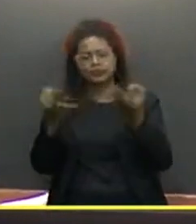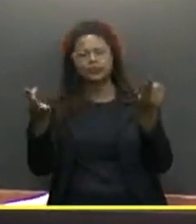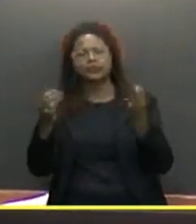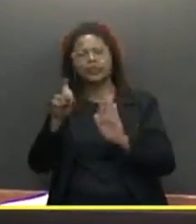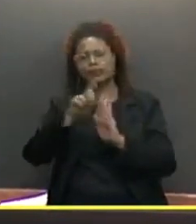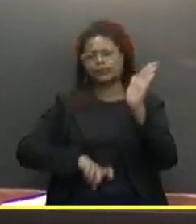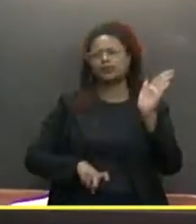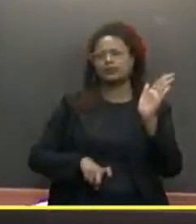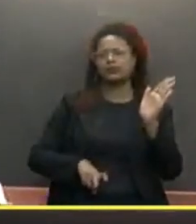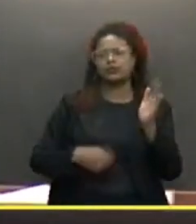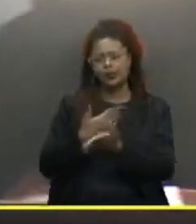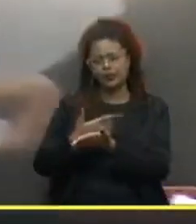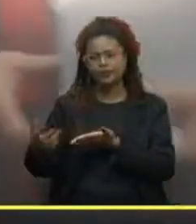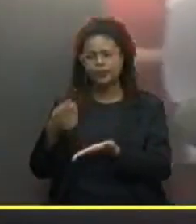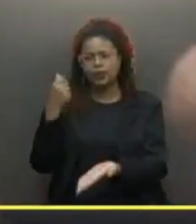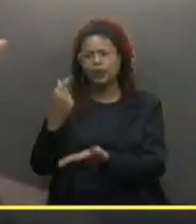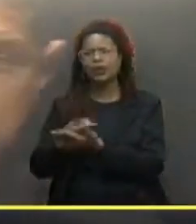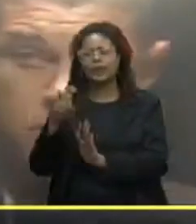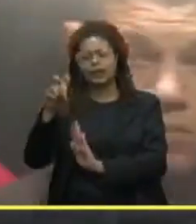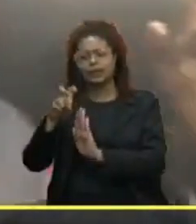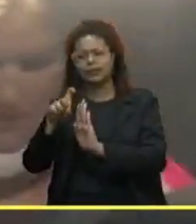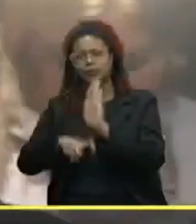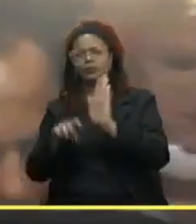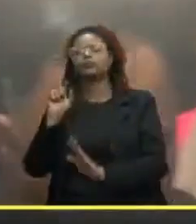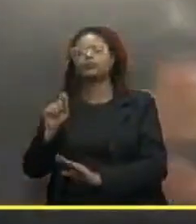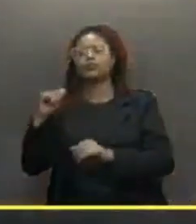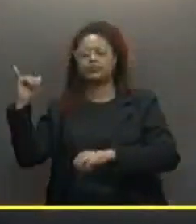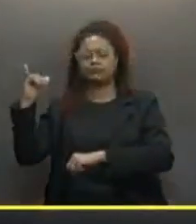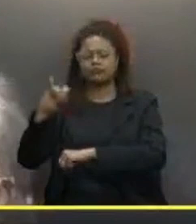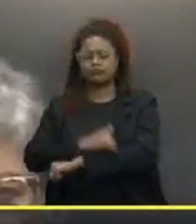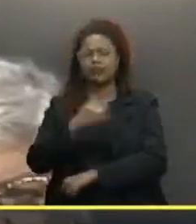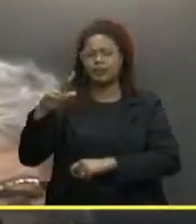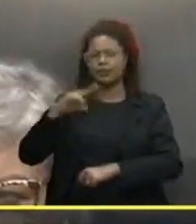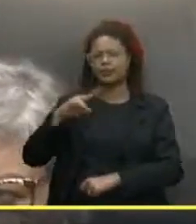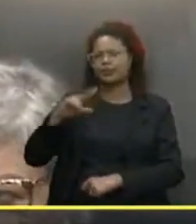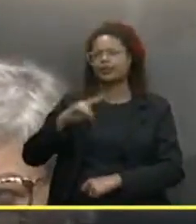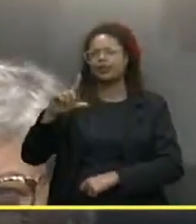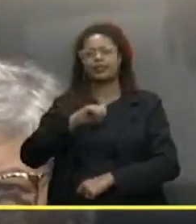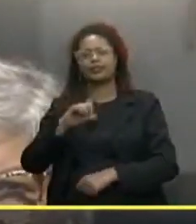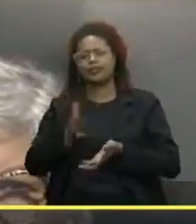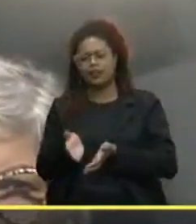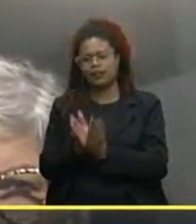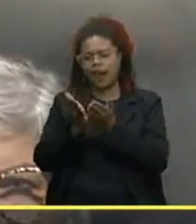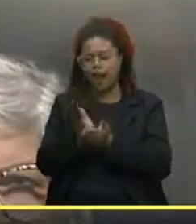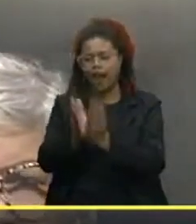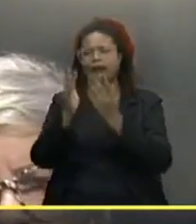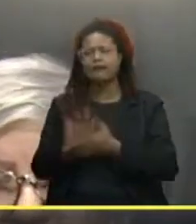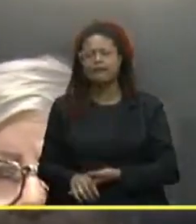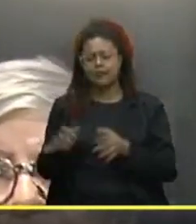impostos, que começa a cobrar imposto de quem tem jatinho, de quem tem jet ski, de quem tem iate,